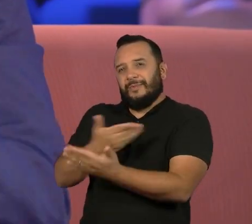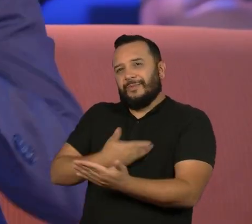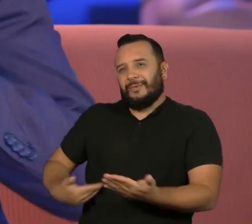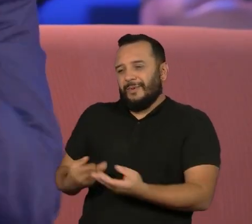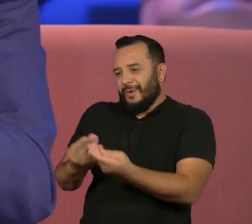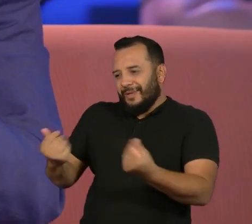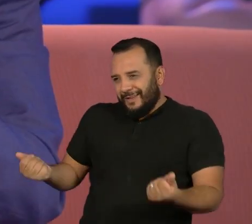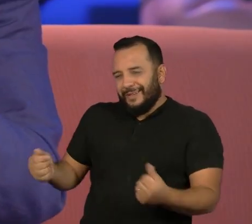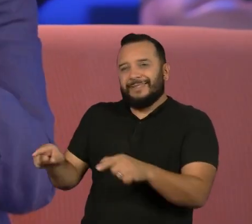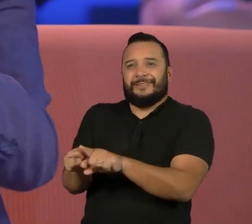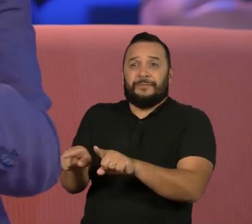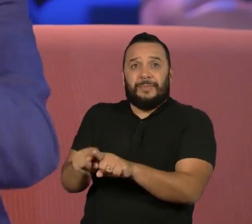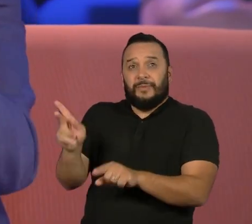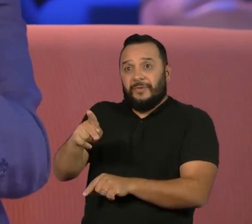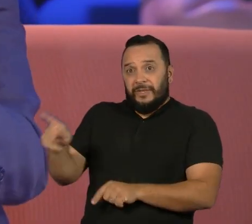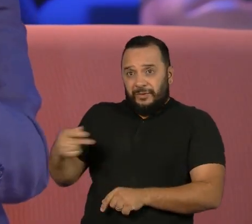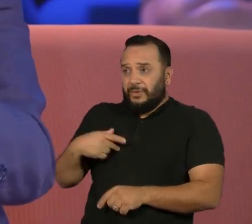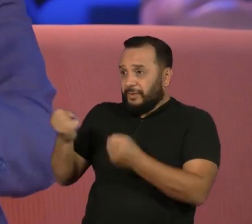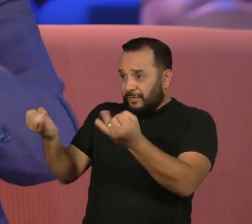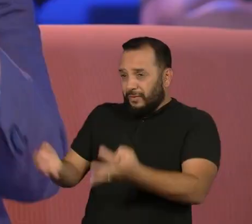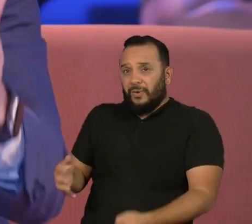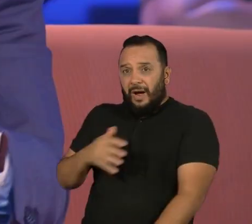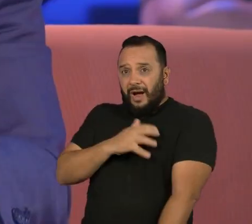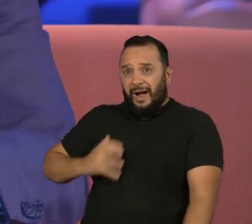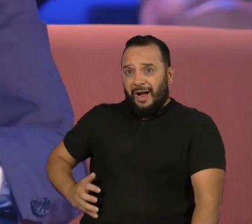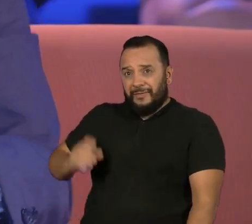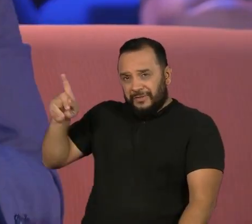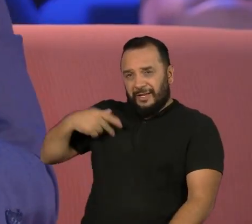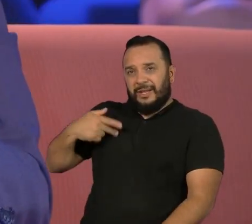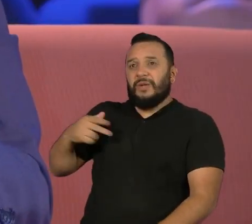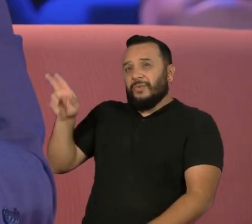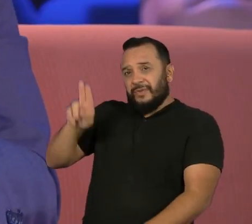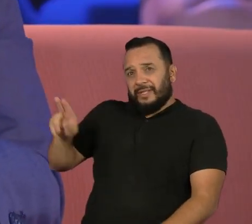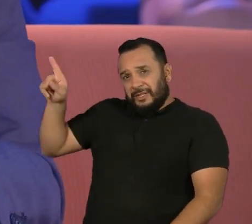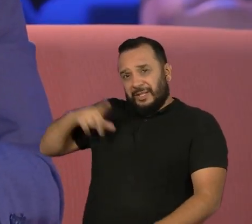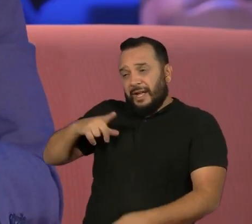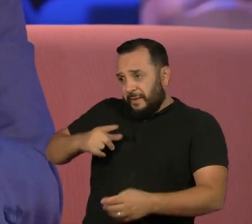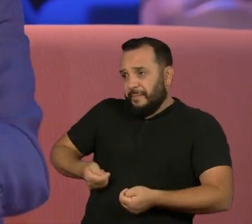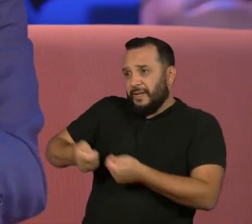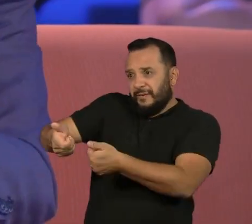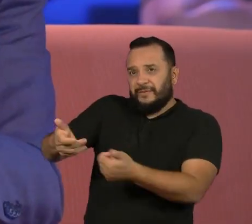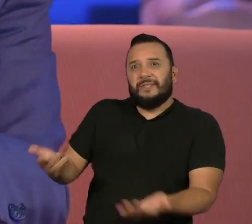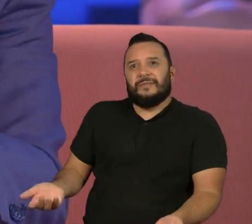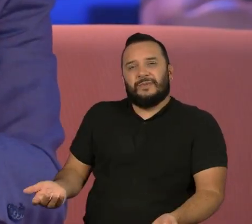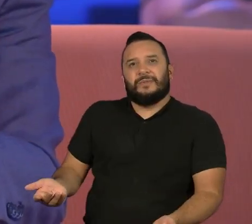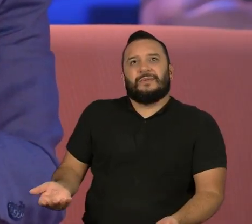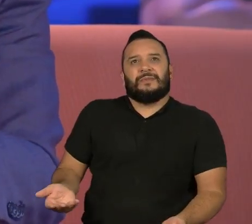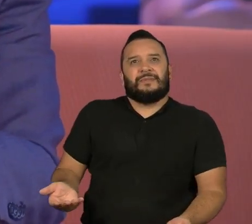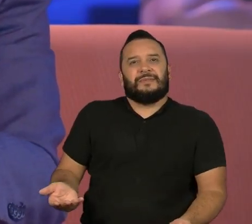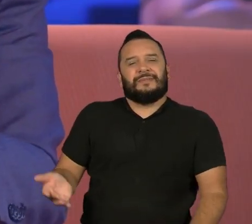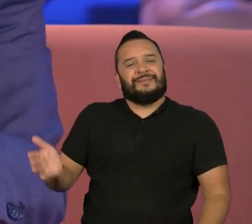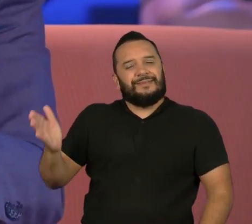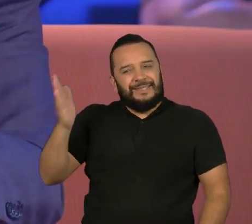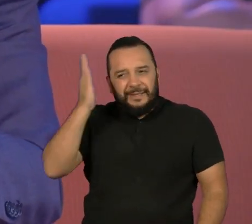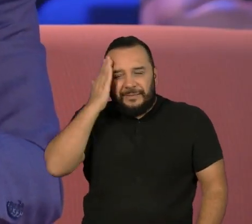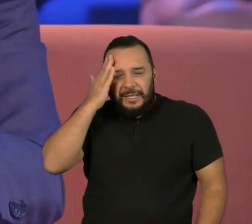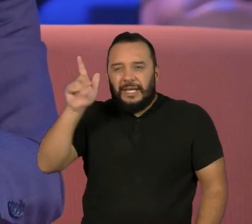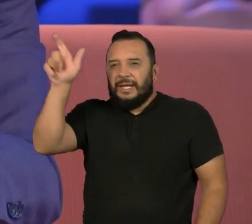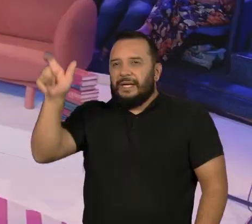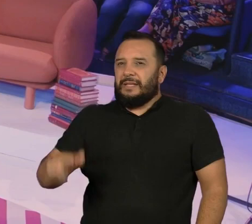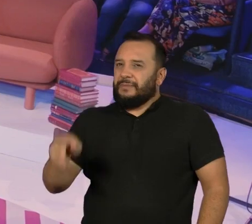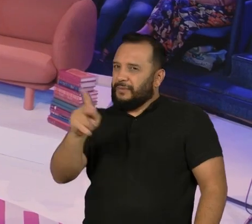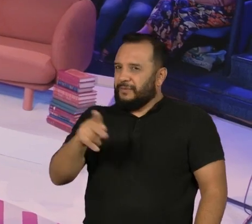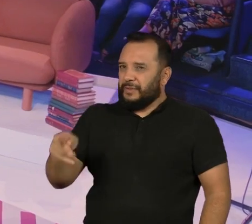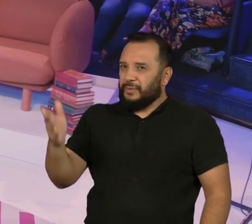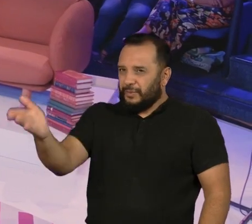professor que virou e falou: olha, você já ouviu falar em Harvard, que é uma universidade que tem bolsa de estudos? Então, poder reconhecer nessas pessoas,